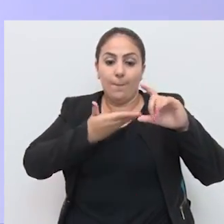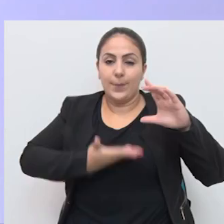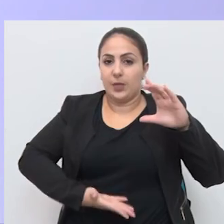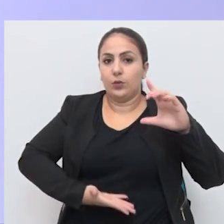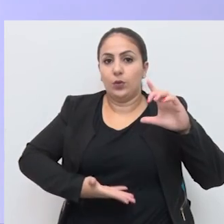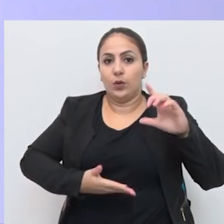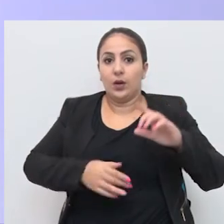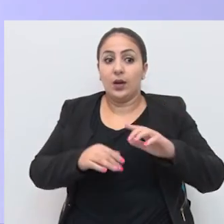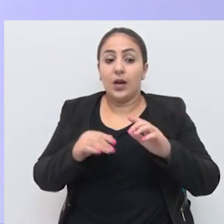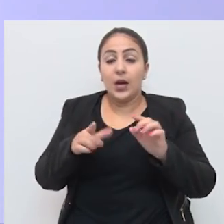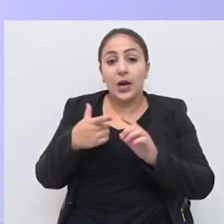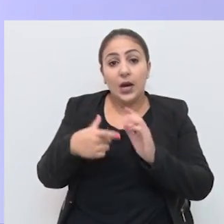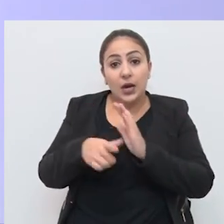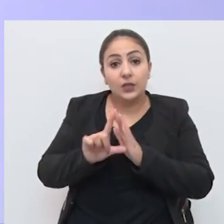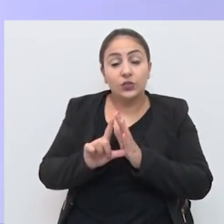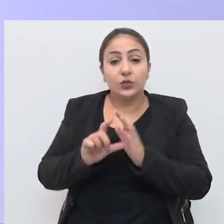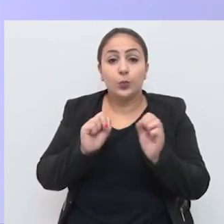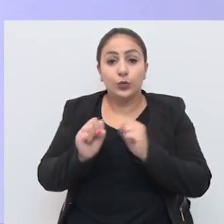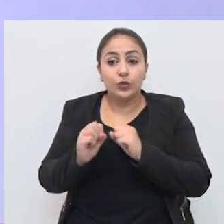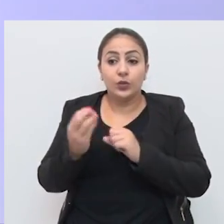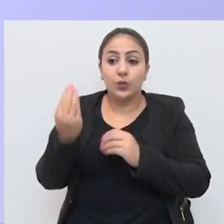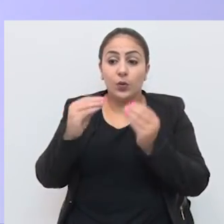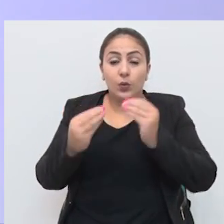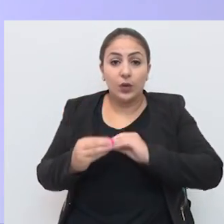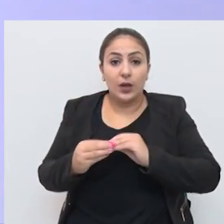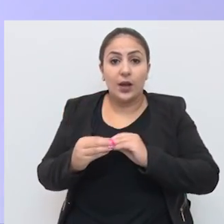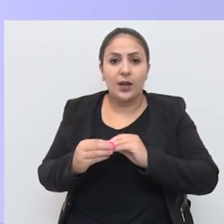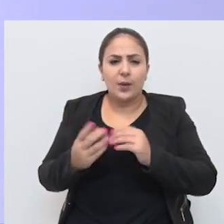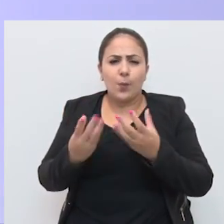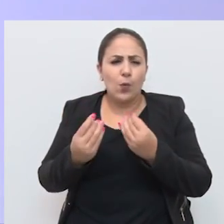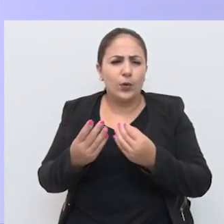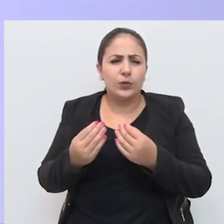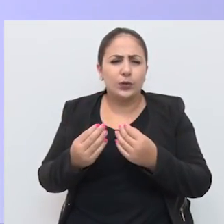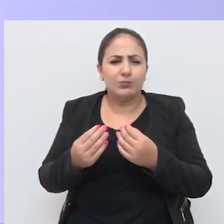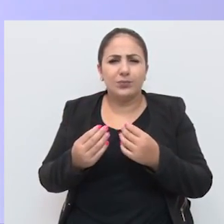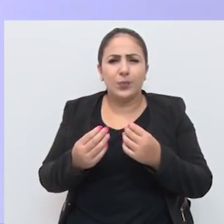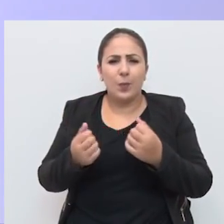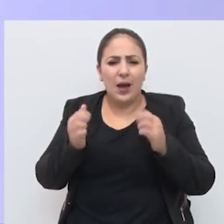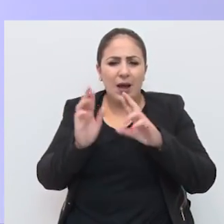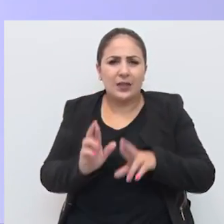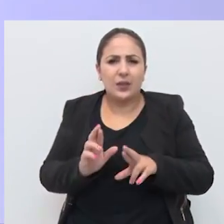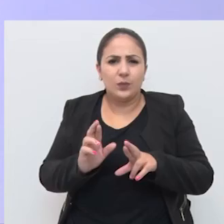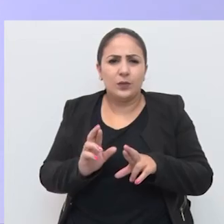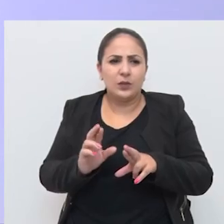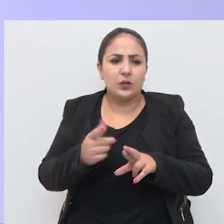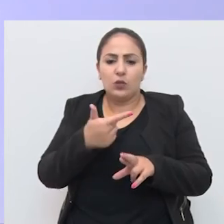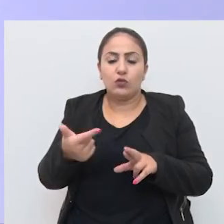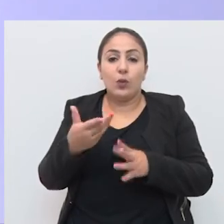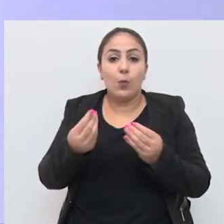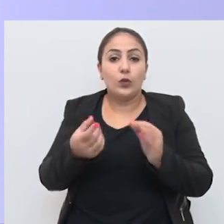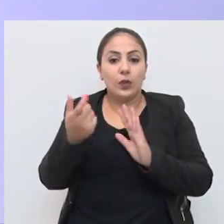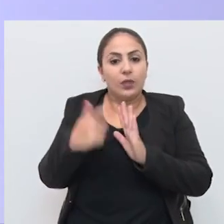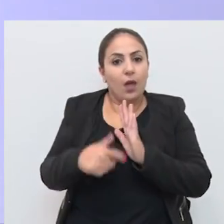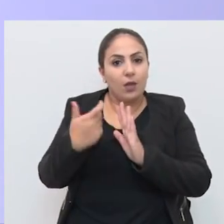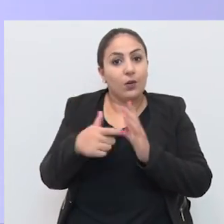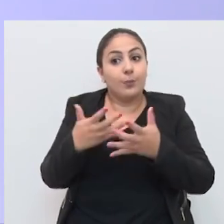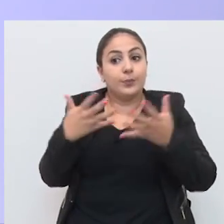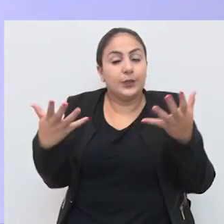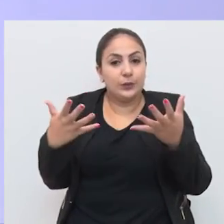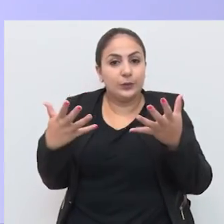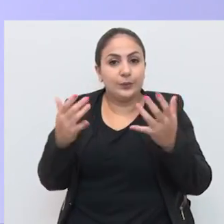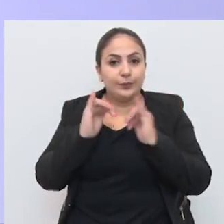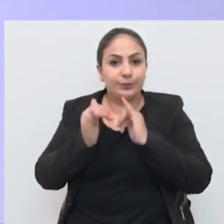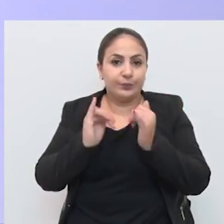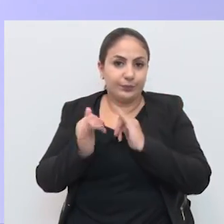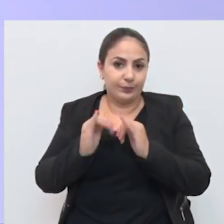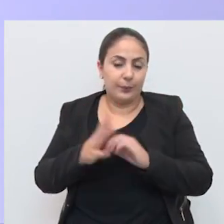anos, a declaração dos bens na declaração de imposto de renda era muito genérica, tinha um campo que ele não trazia muitos dados e o contribuinte declarava